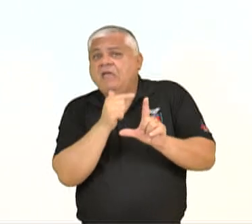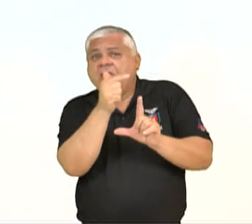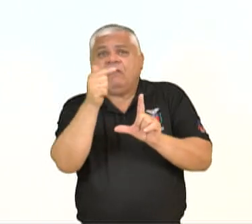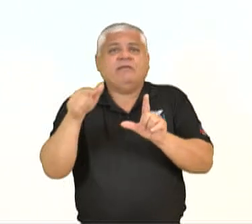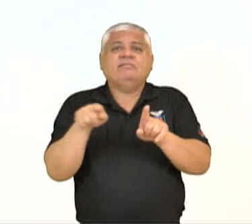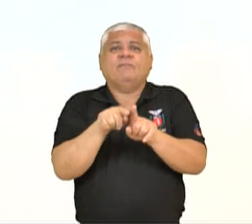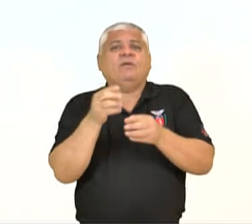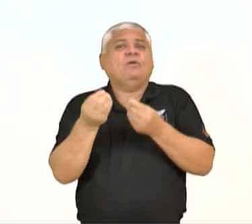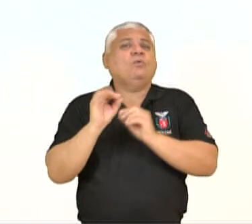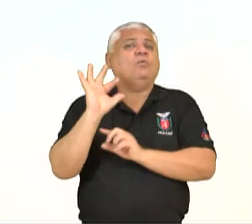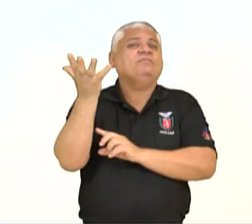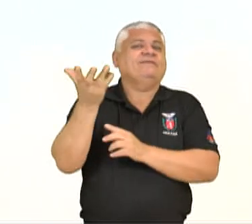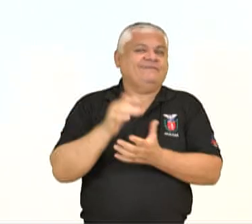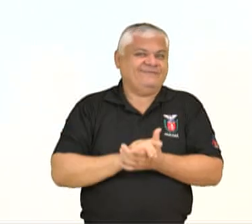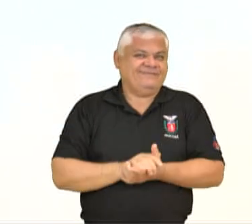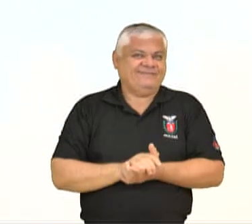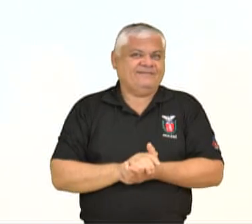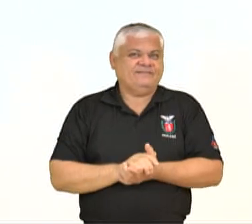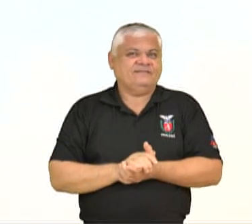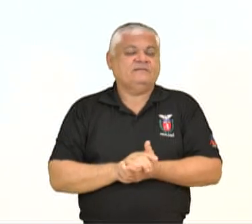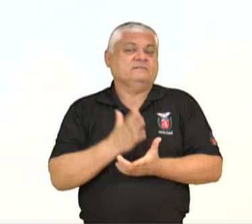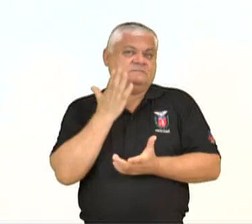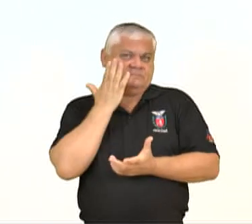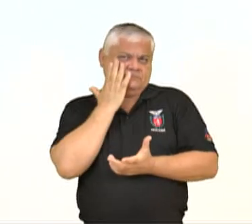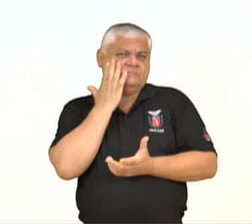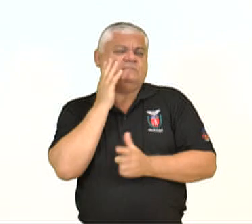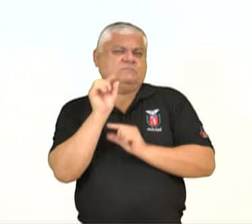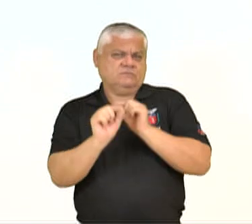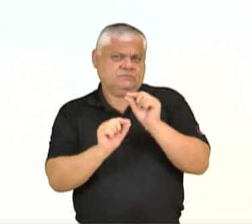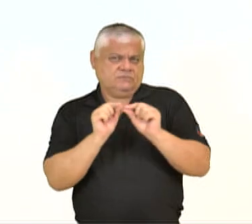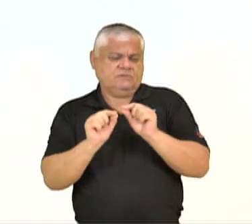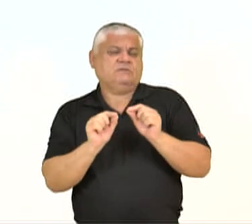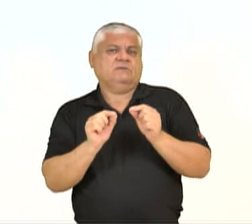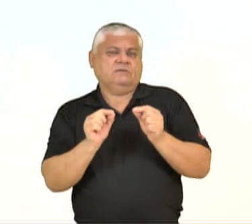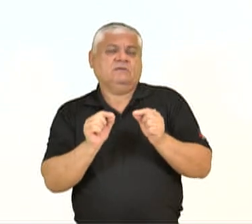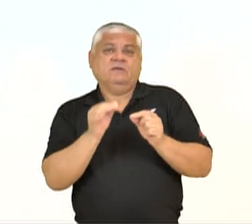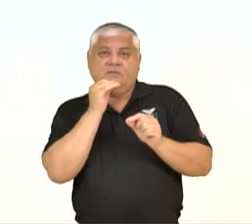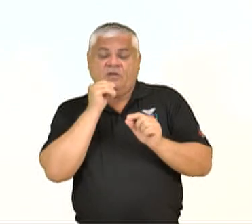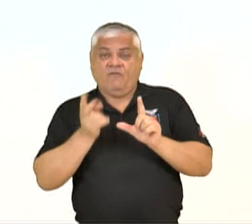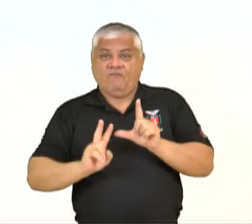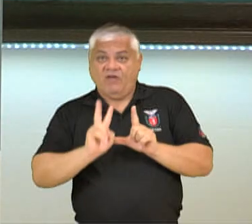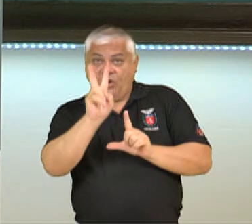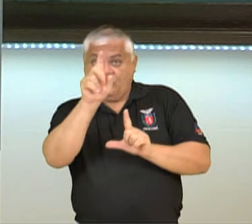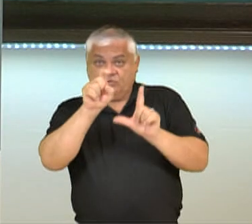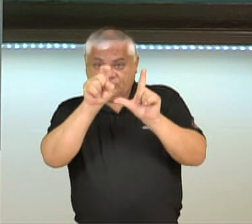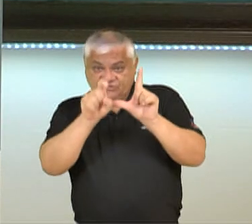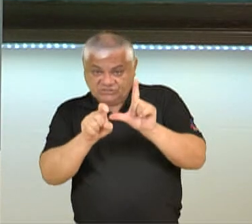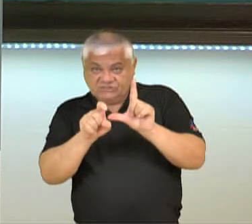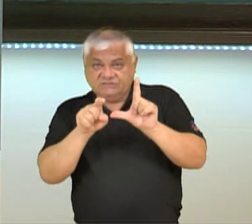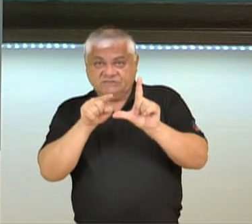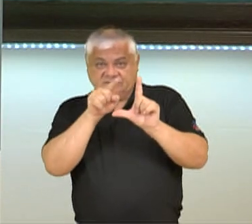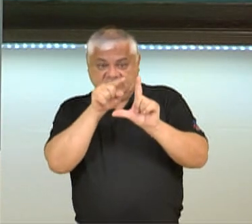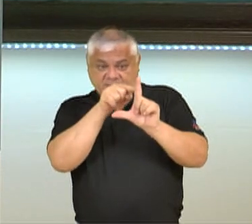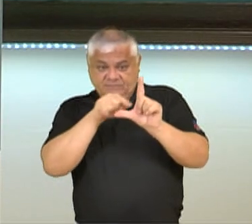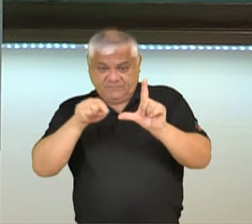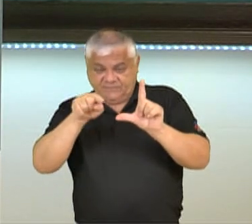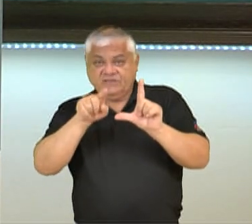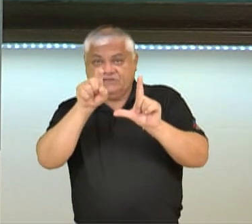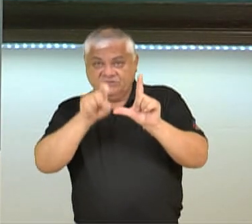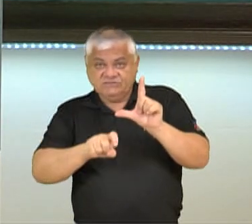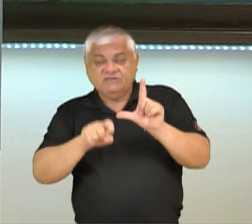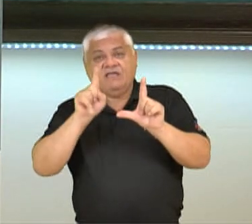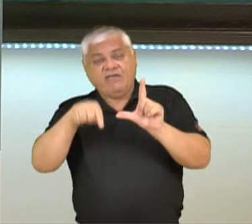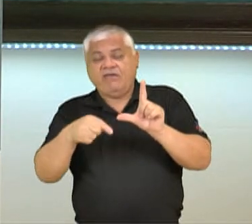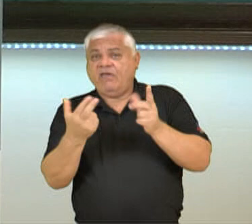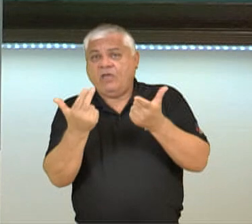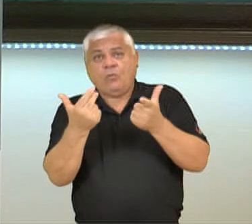o que acontece? Nós sabemos que o valor do x do vértice nada mais é do que a média